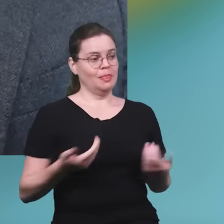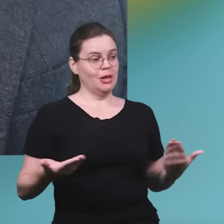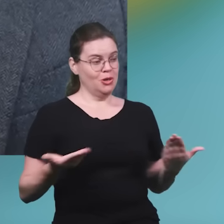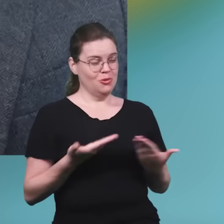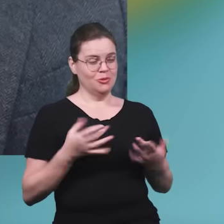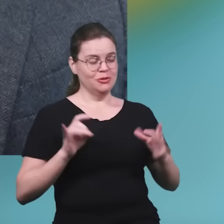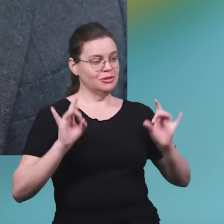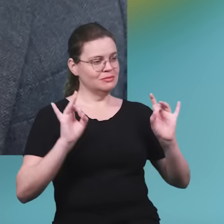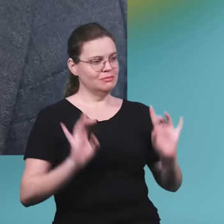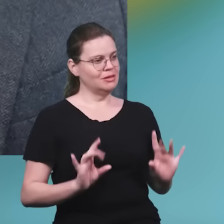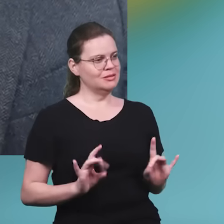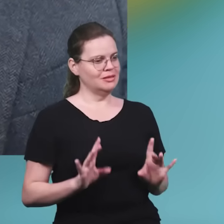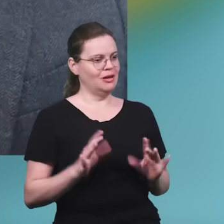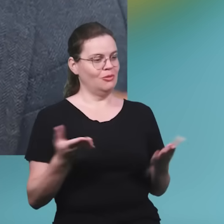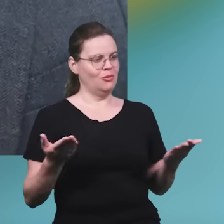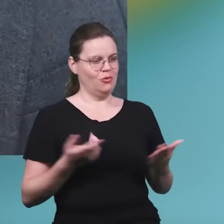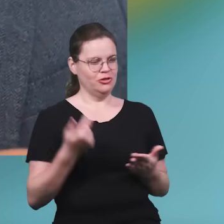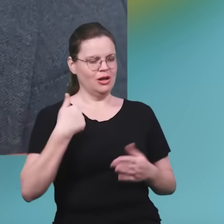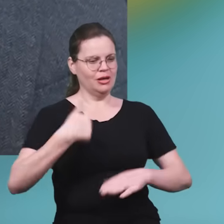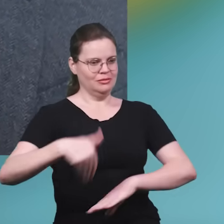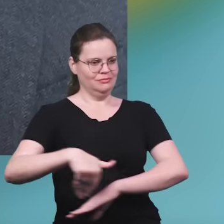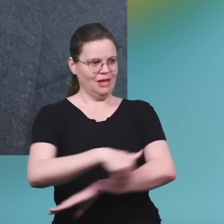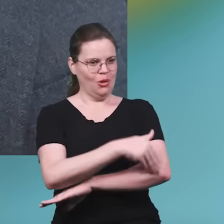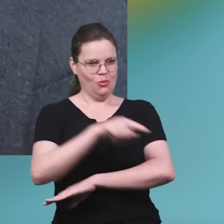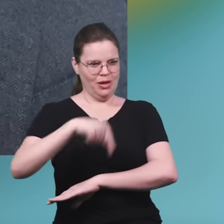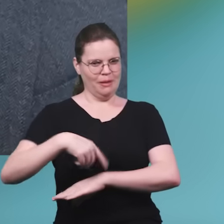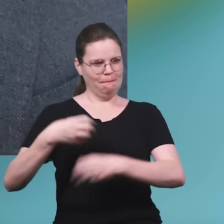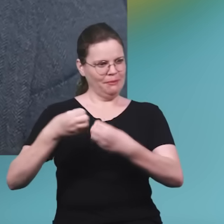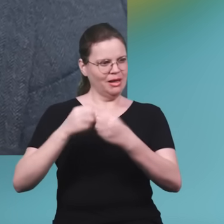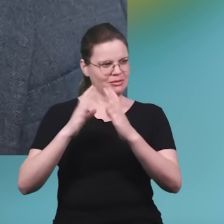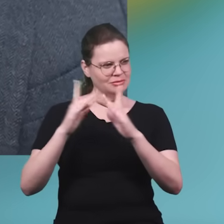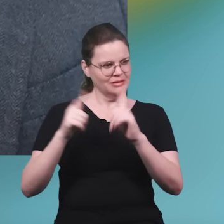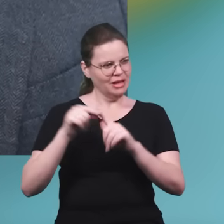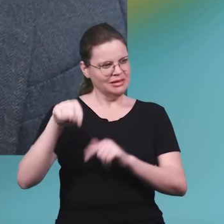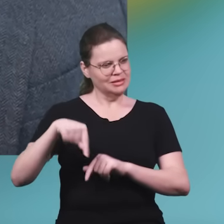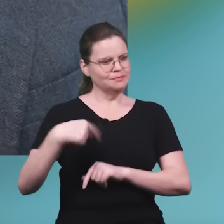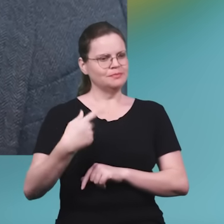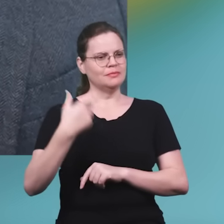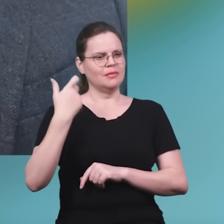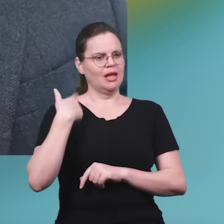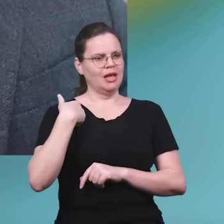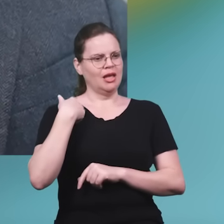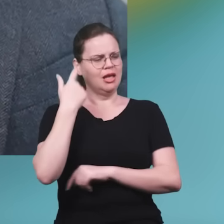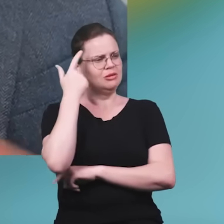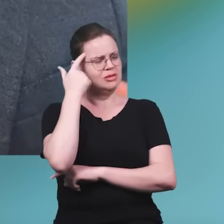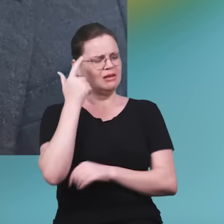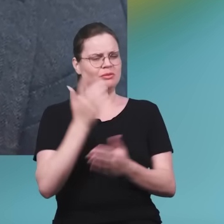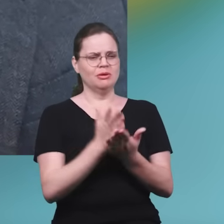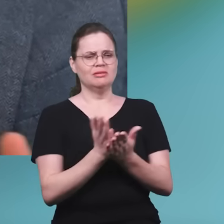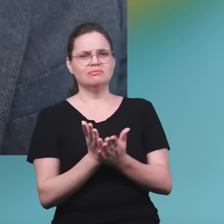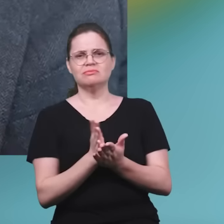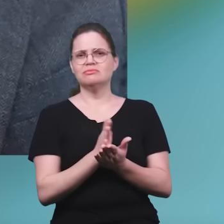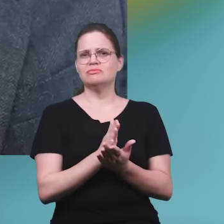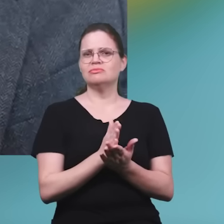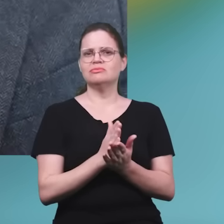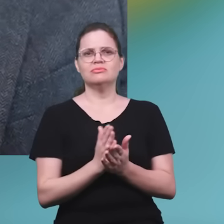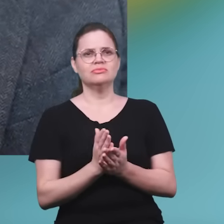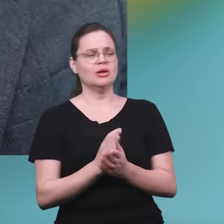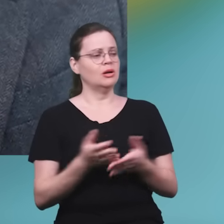hoje especialmente eu estava passando na calçada dessa igreja, estava até um pouco sem rumo,